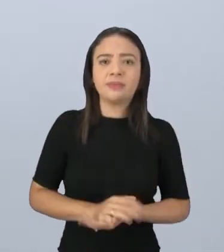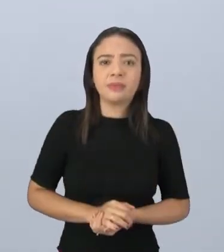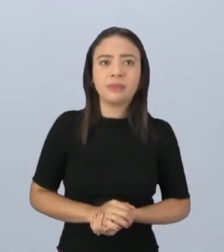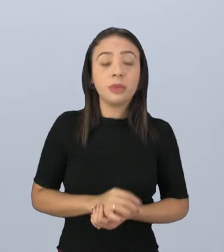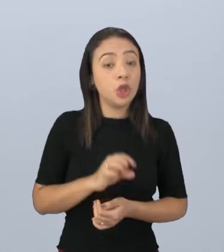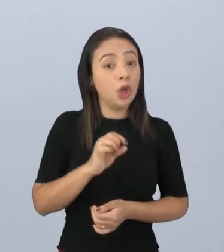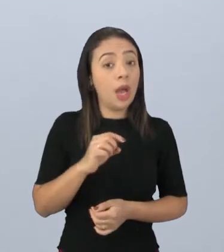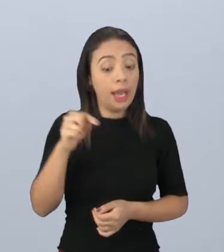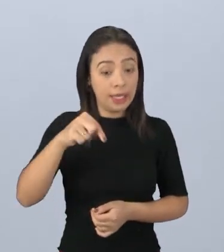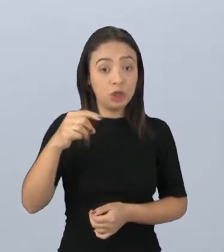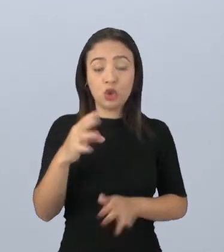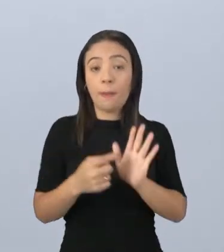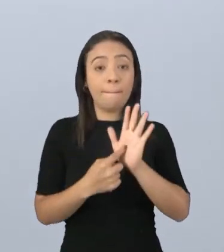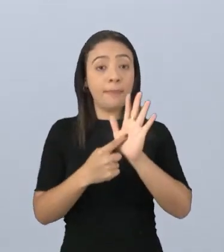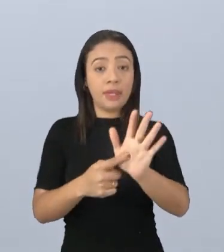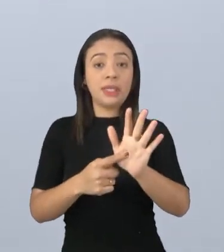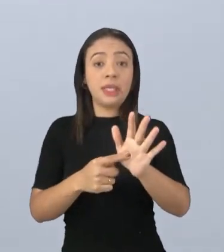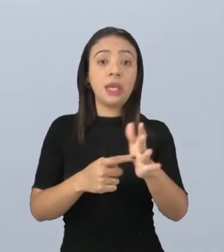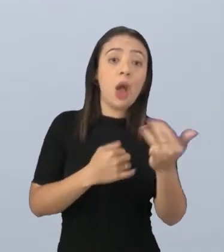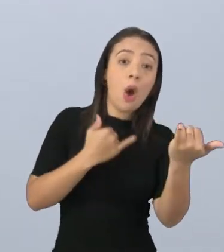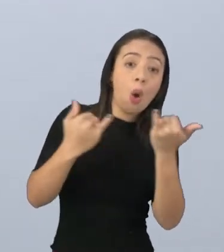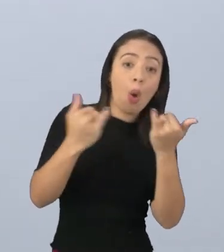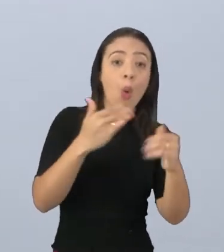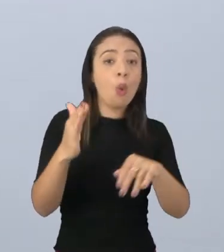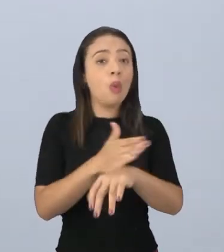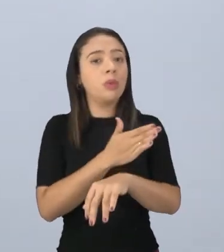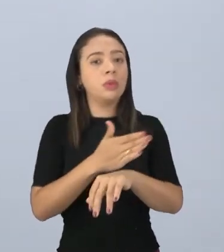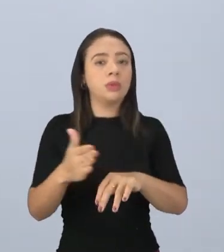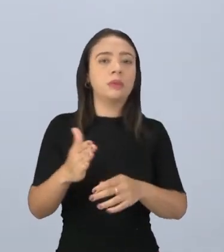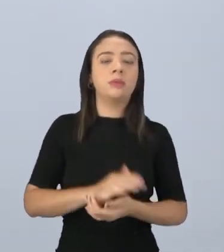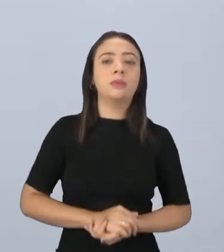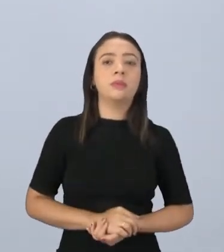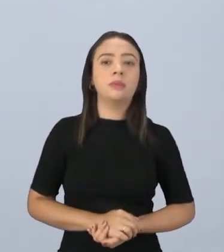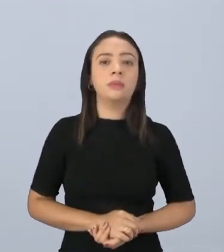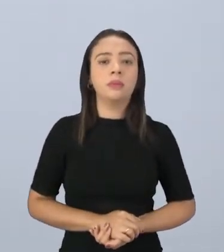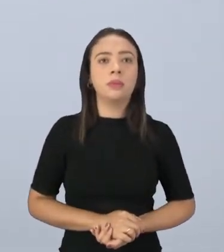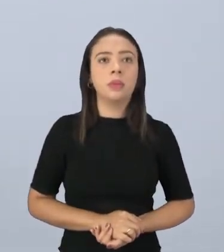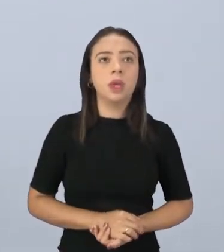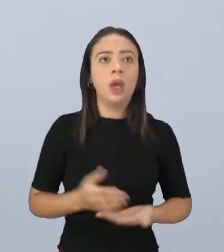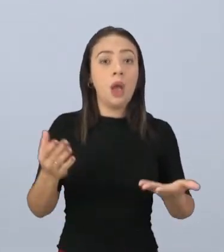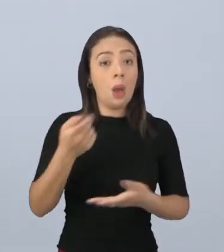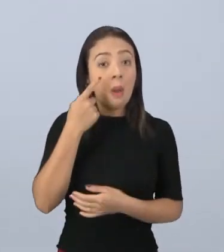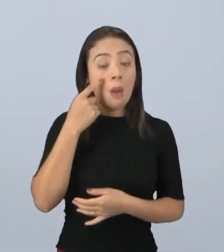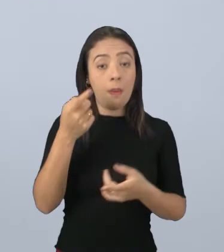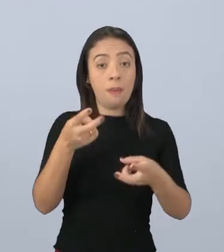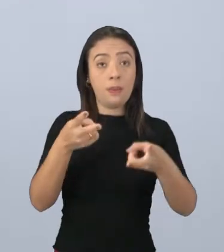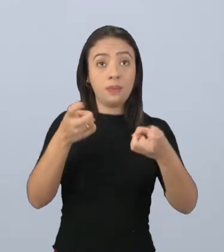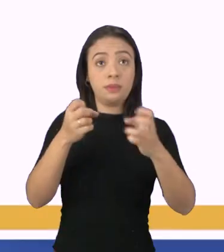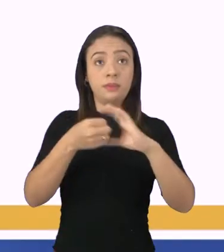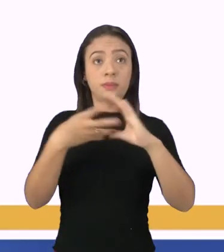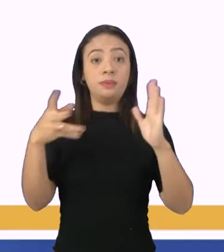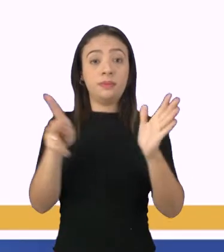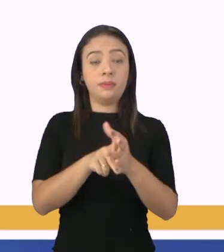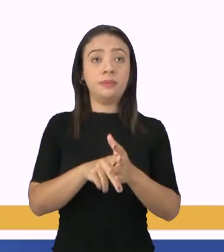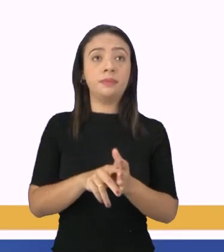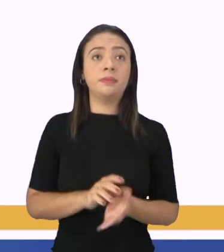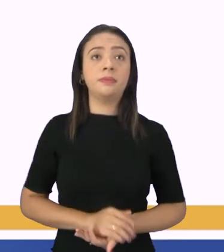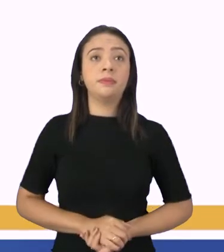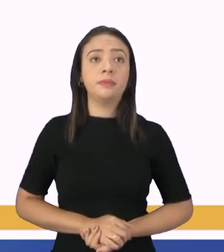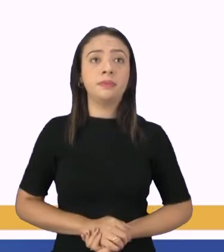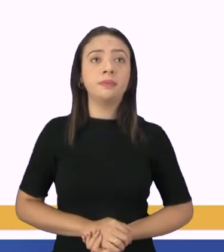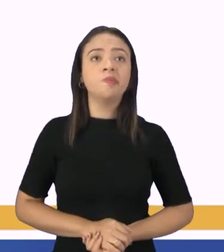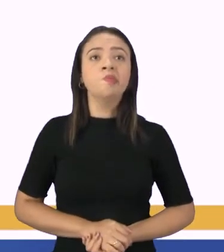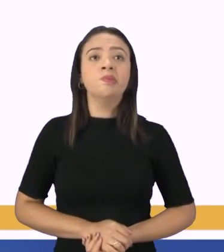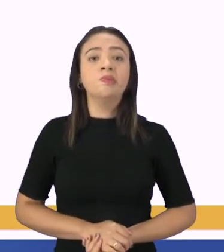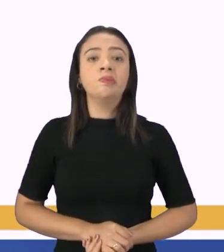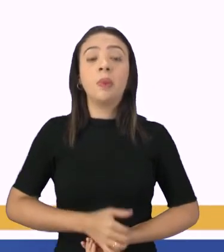vocês possam compreender a reportagem. Vamos observar as características encontradas nela. Primeiro, observe